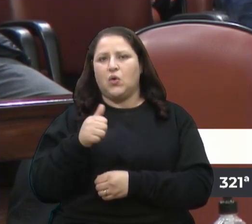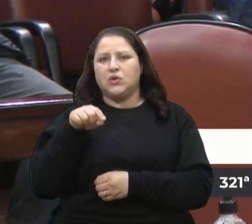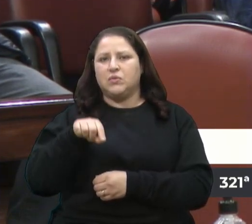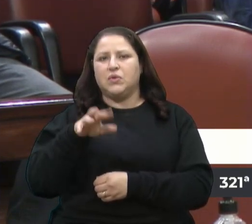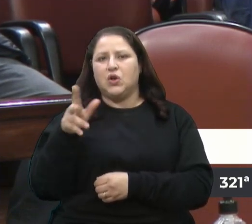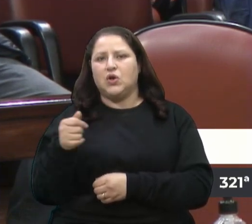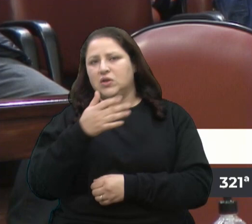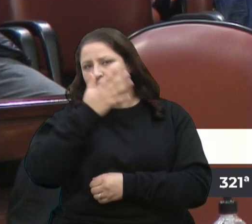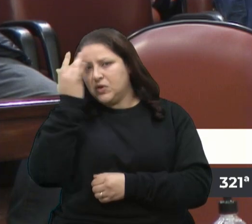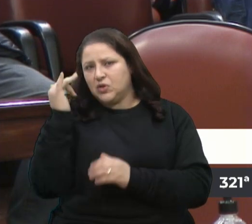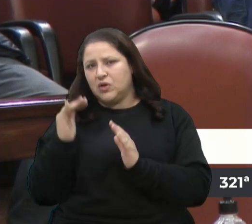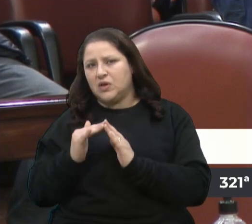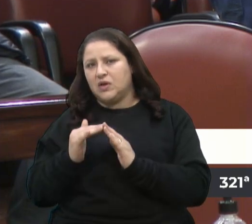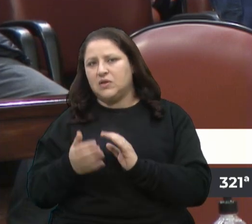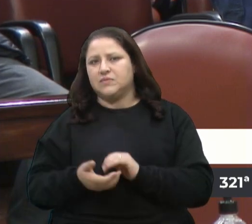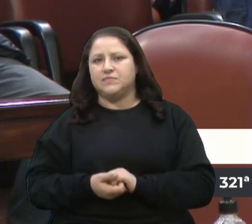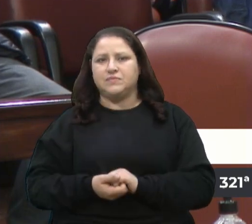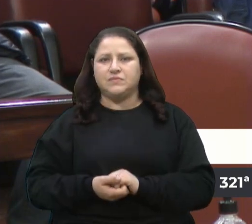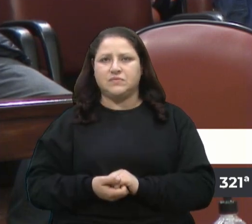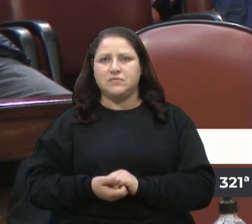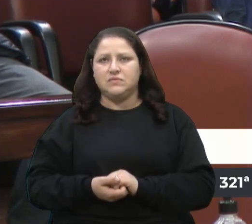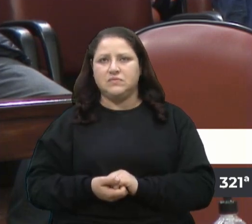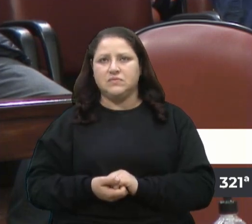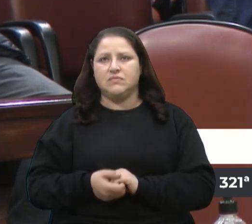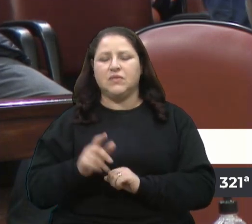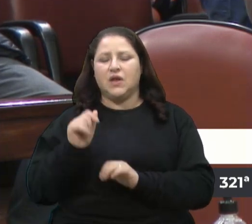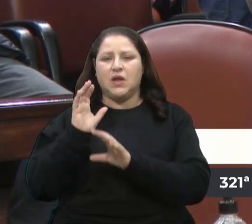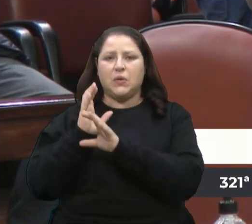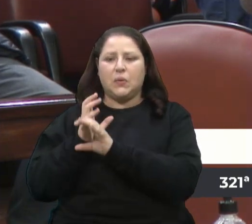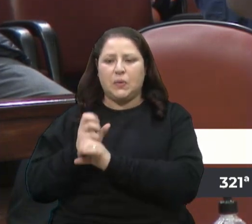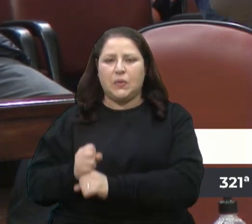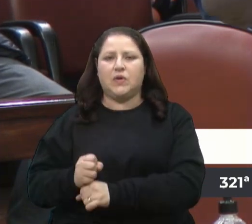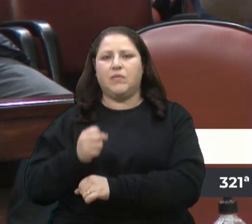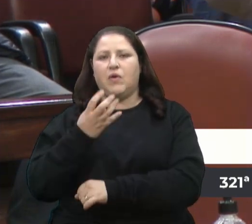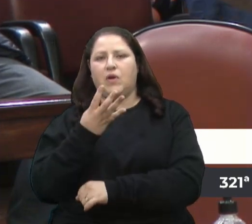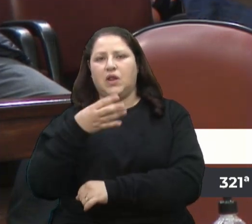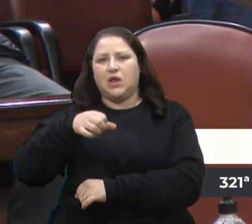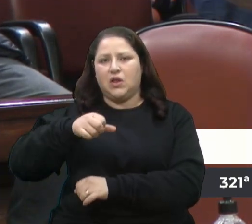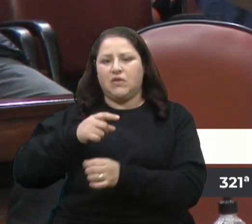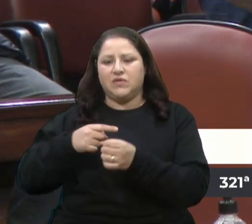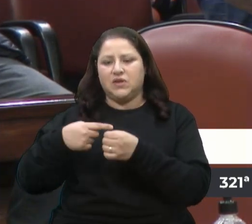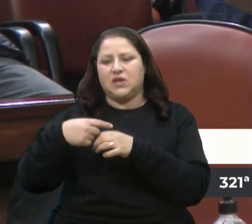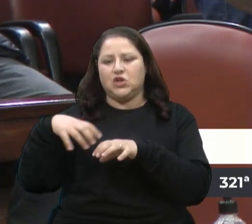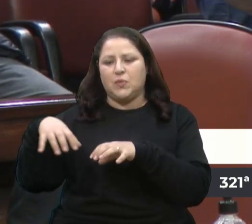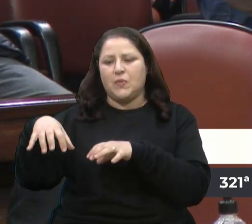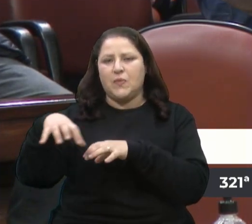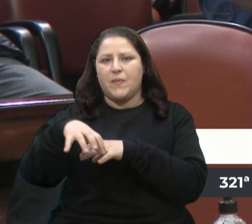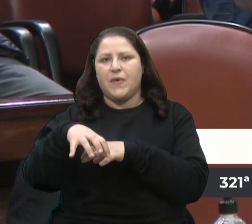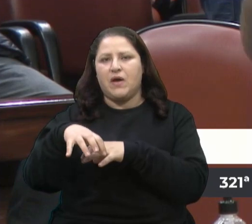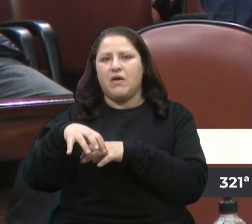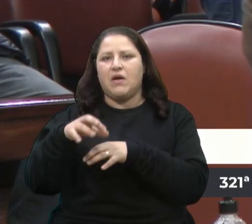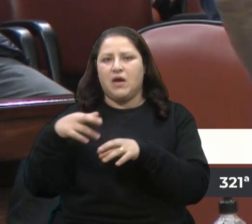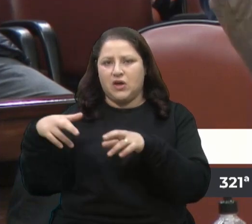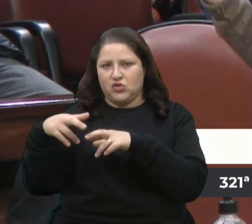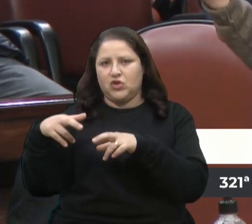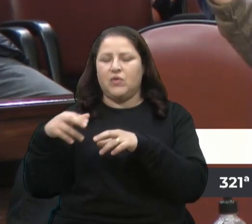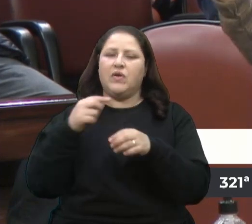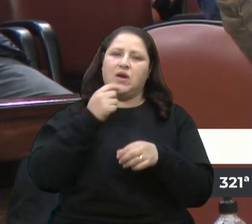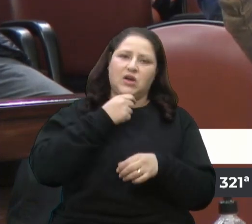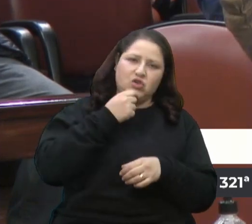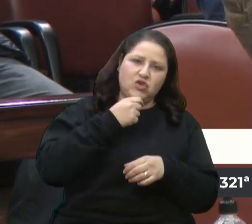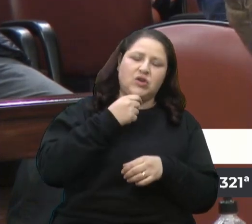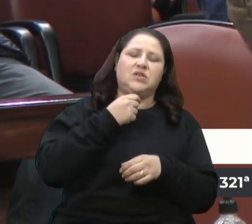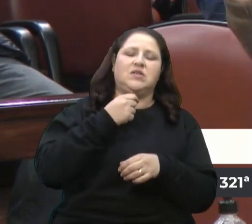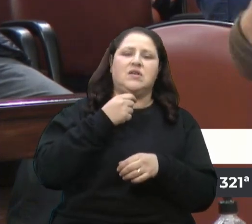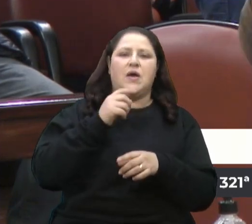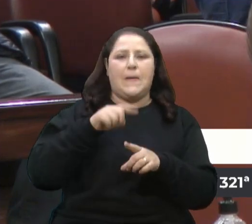milhões de habitantes. Mas somando desses 49 municípios da região, tirando Caxias,